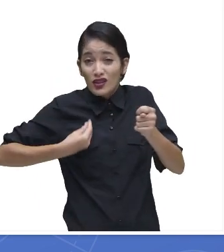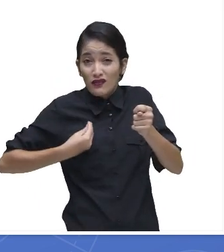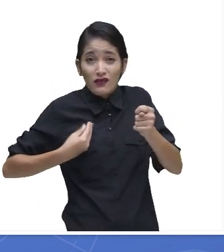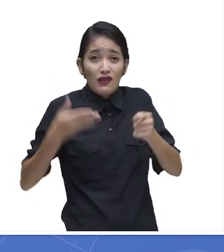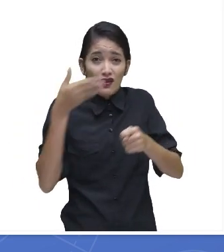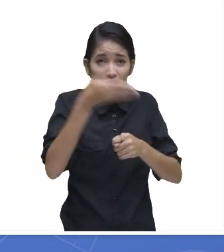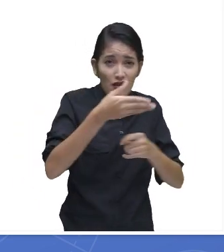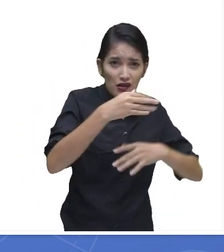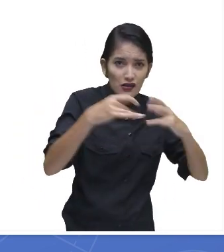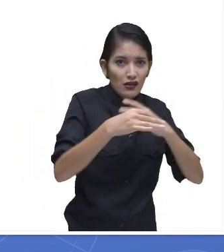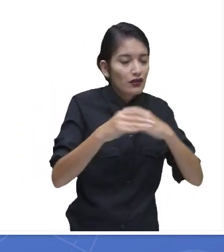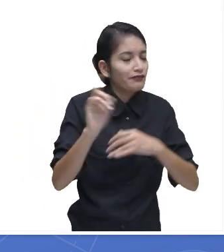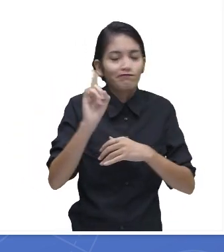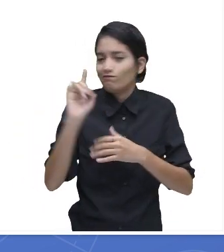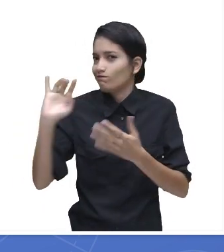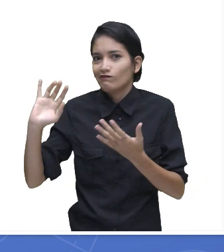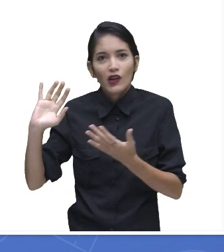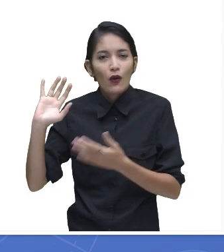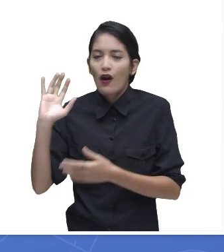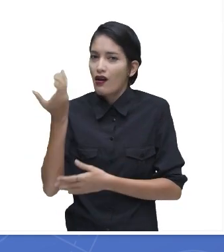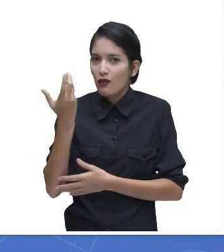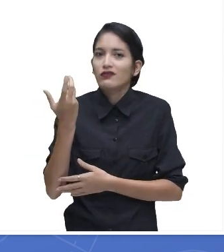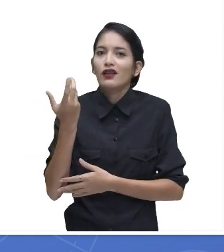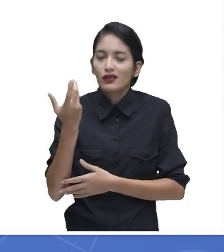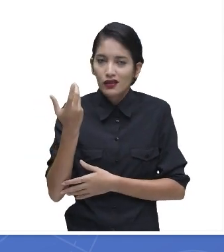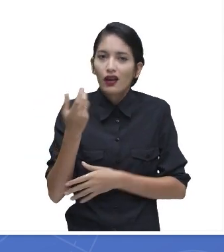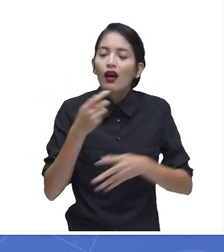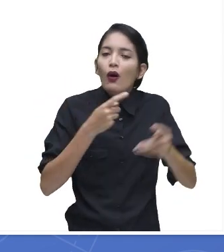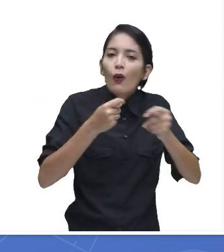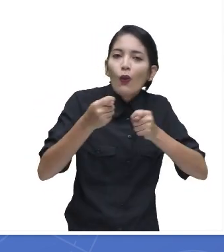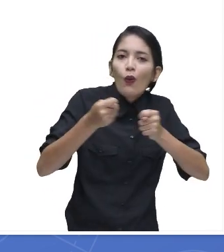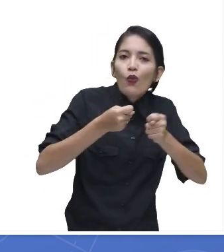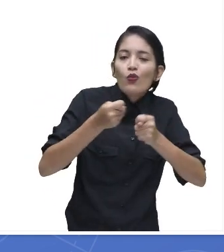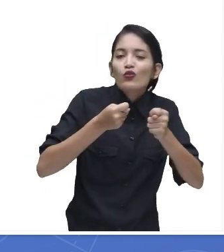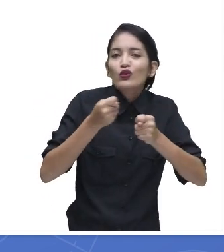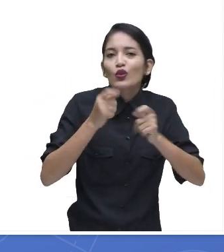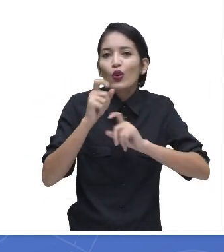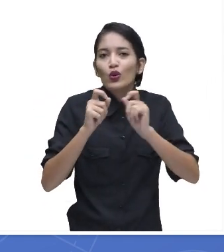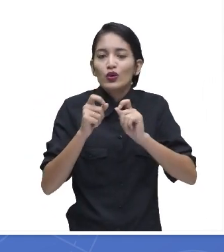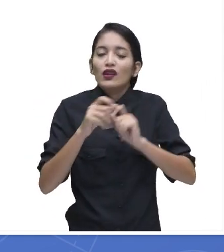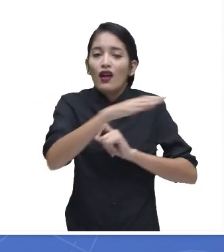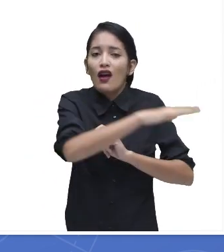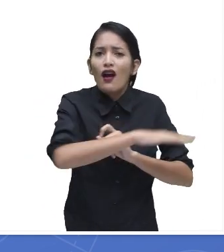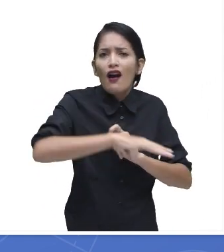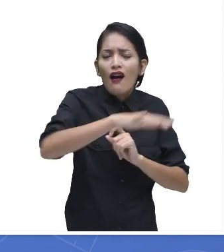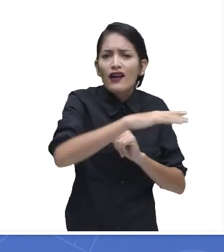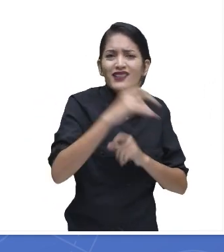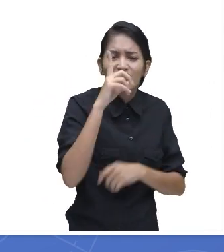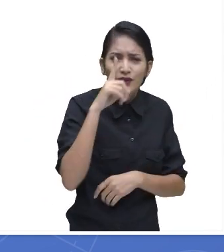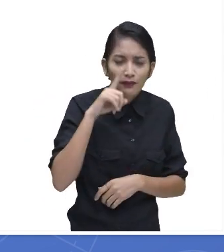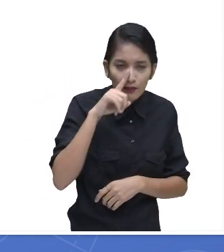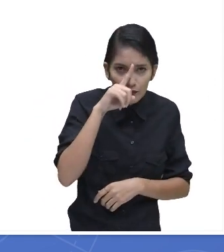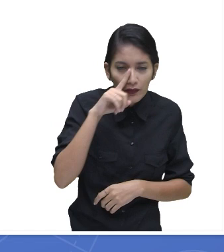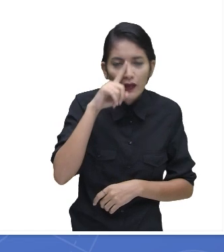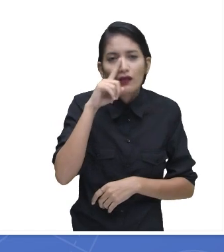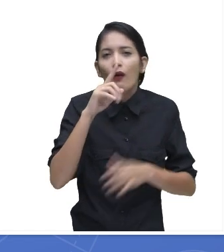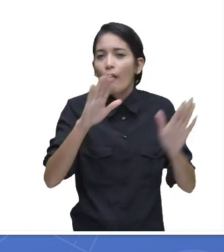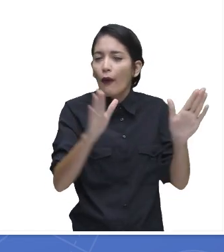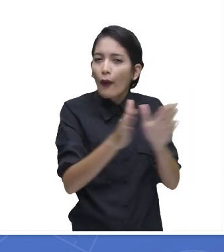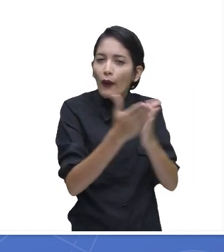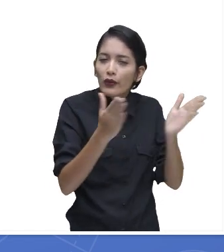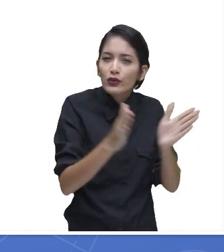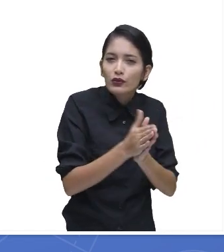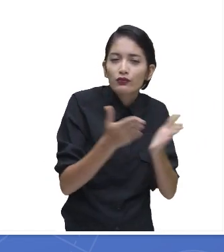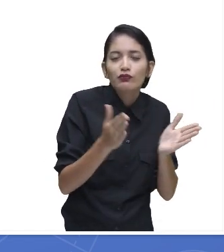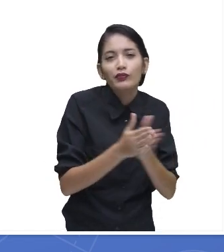Nada disso, né? Não há controle habitacional em áreas de risco, em áreas mais precárias, com população